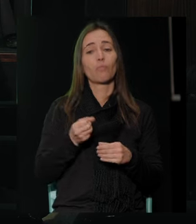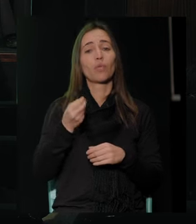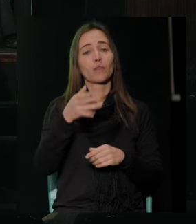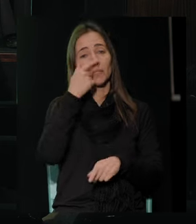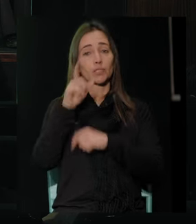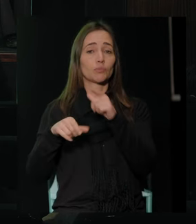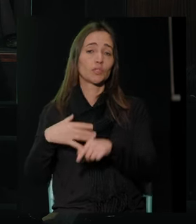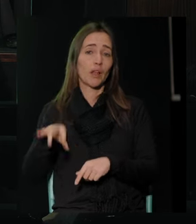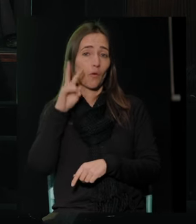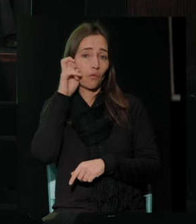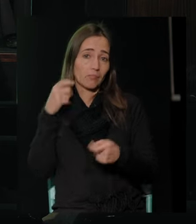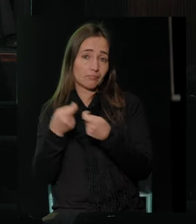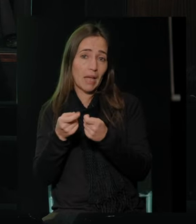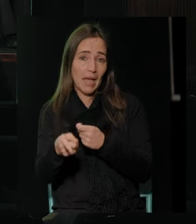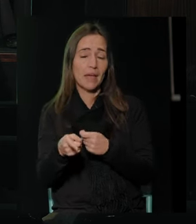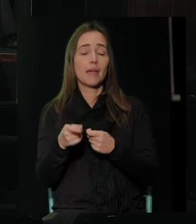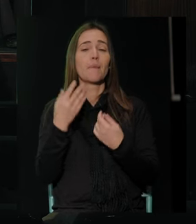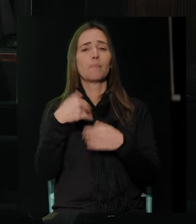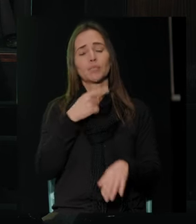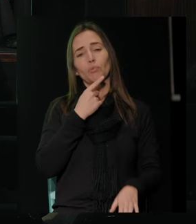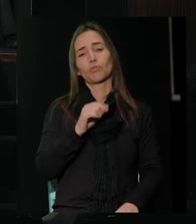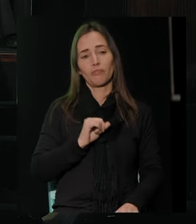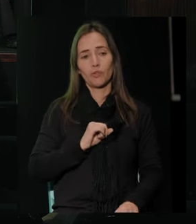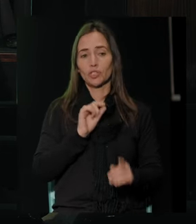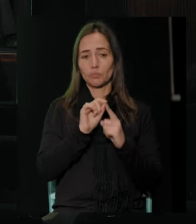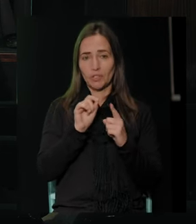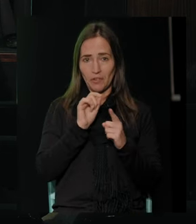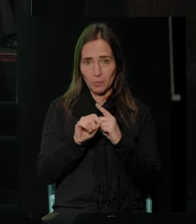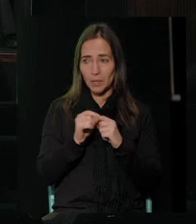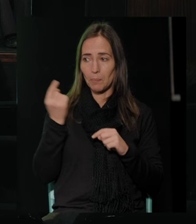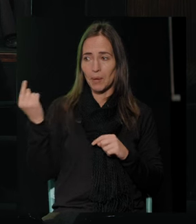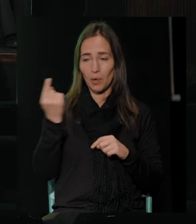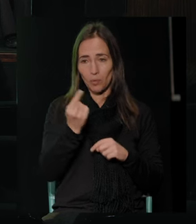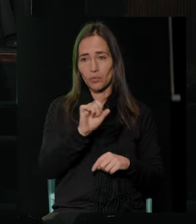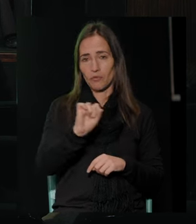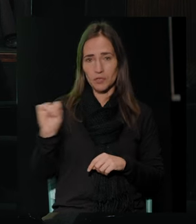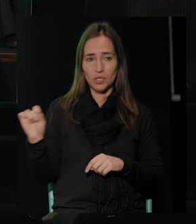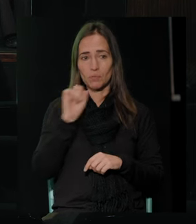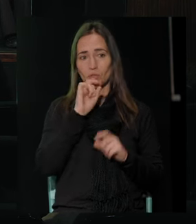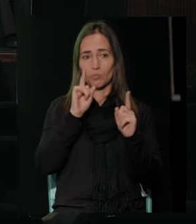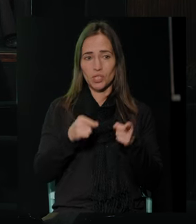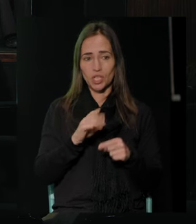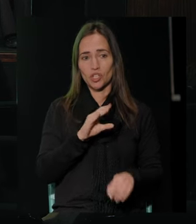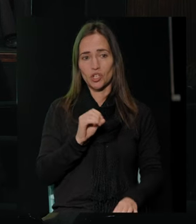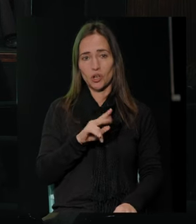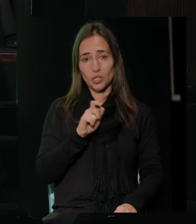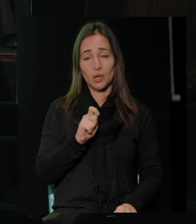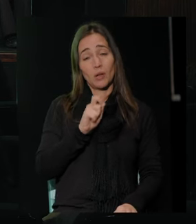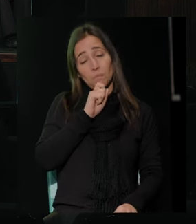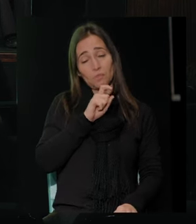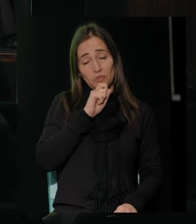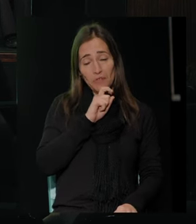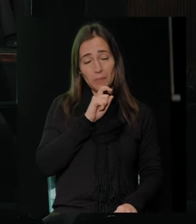pessoas querem ouvir, mas a minha pergunta concreta e para cada um de vocês, e posso começar pelo Jorge porque provavelmente